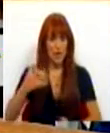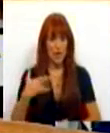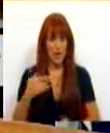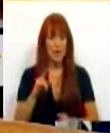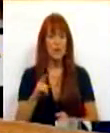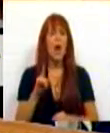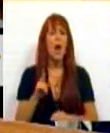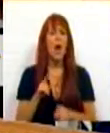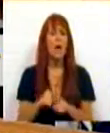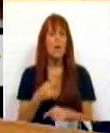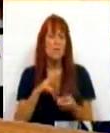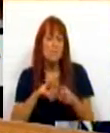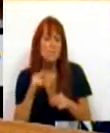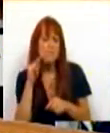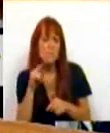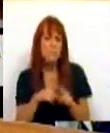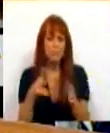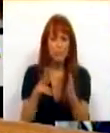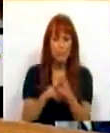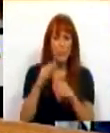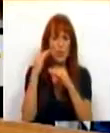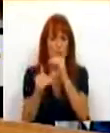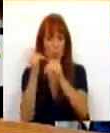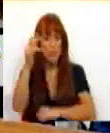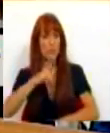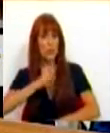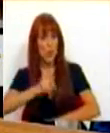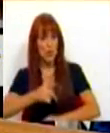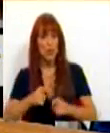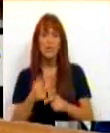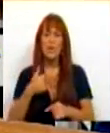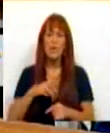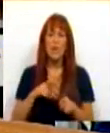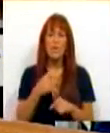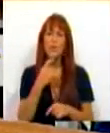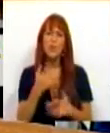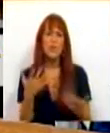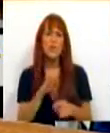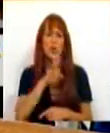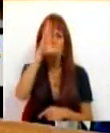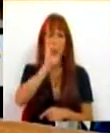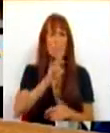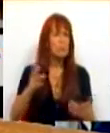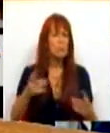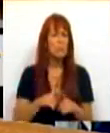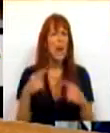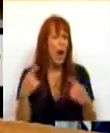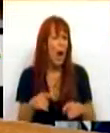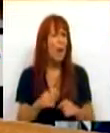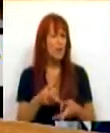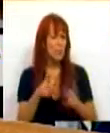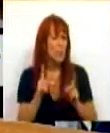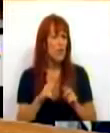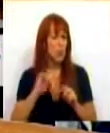vai precisamente aferir também a realidade do ensino superior em Portugal, gostava de perguntar ao Sr. Ministro se existe